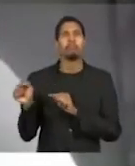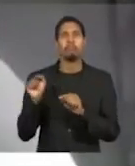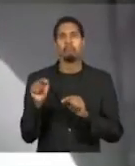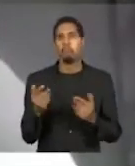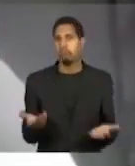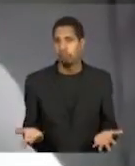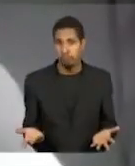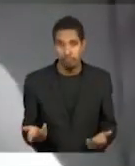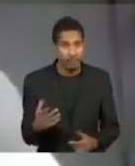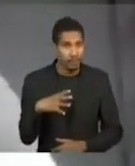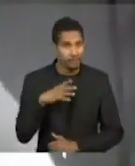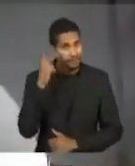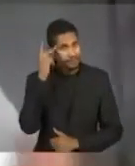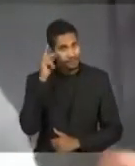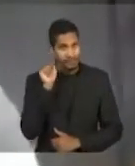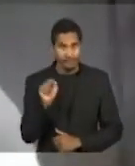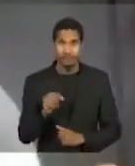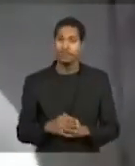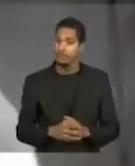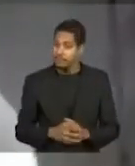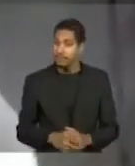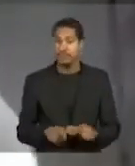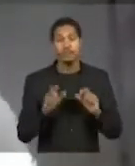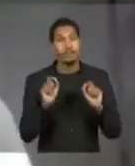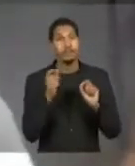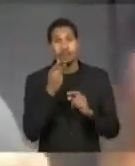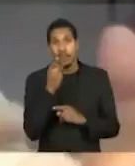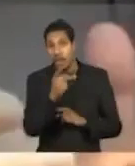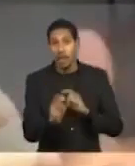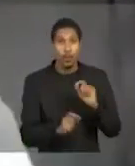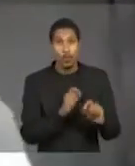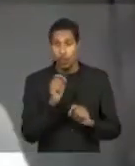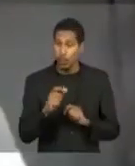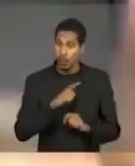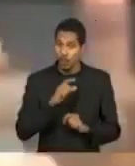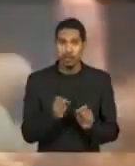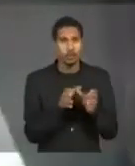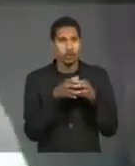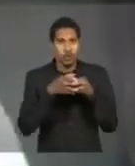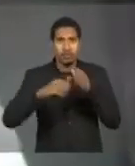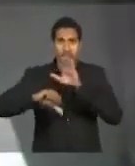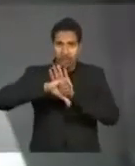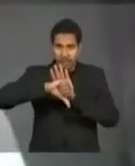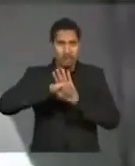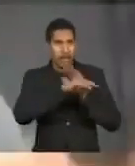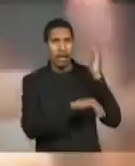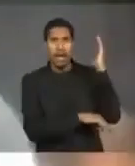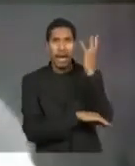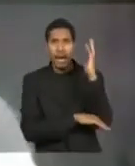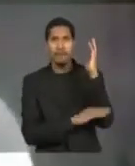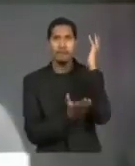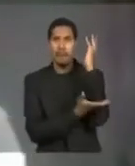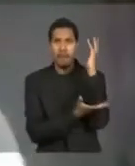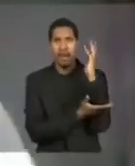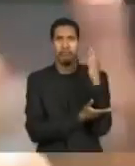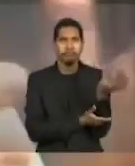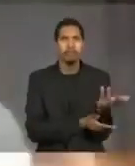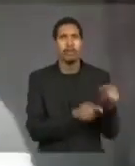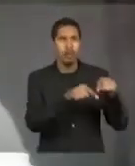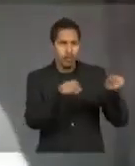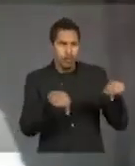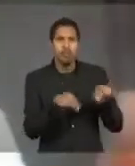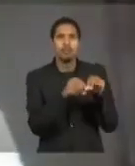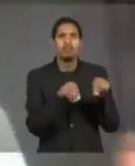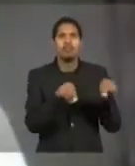governantes da cidade, do estado de São Paulo, para impedir que essas quadrilhas derrubem a mata, loteiem as terras